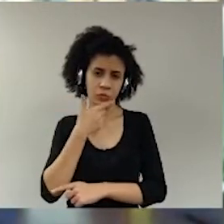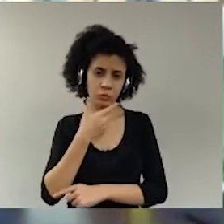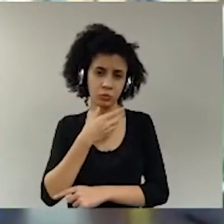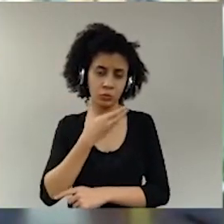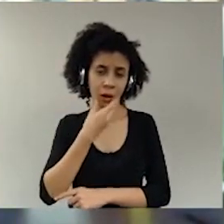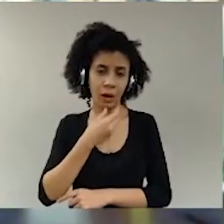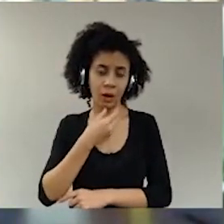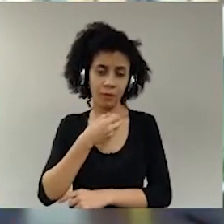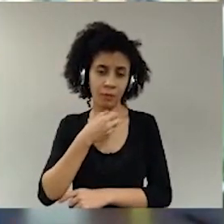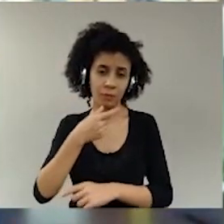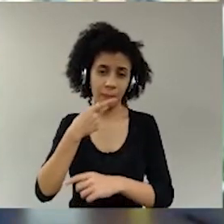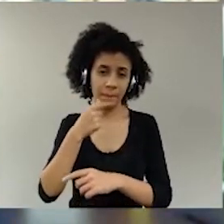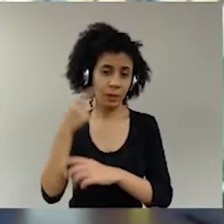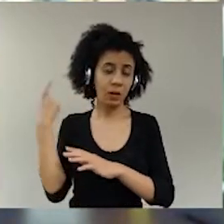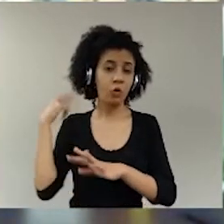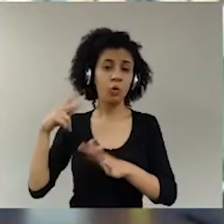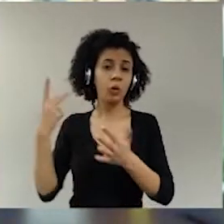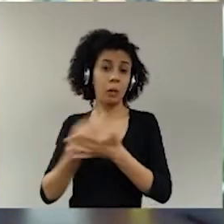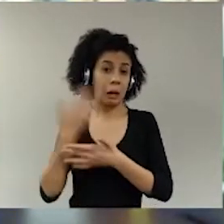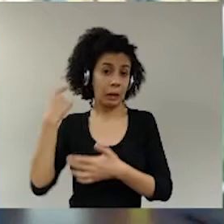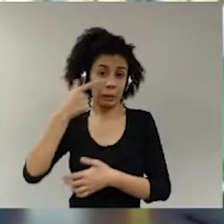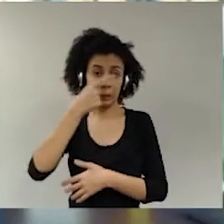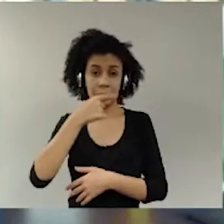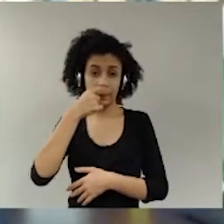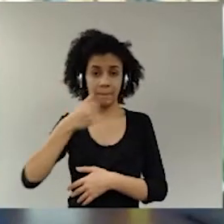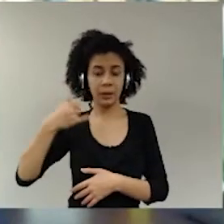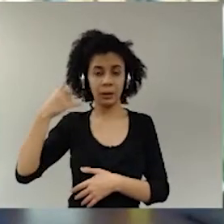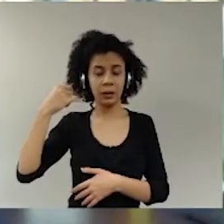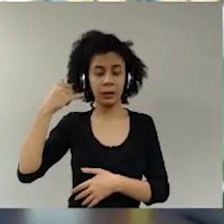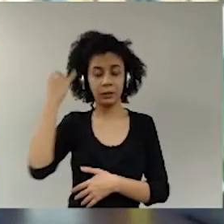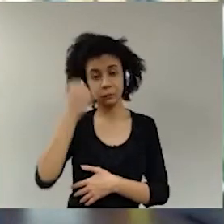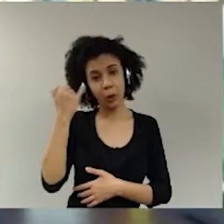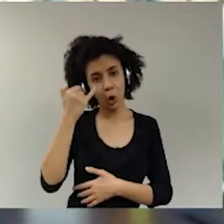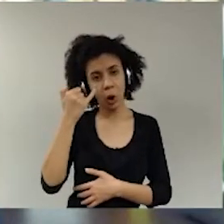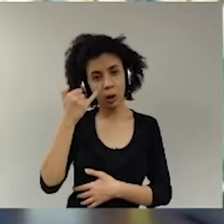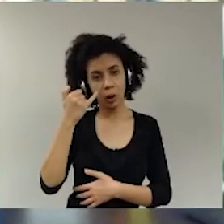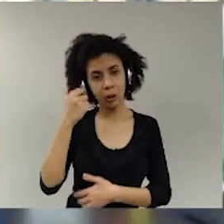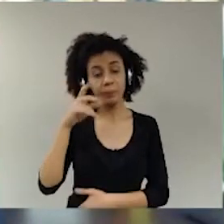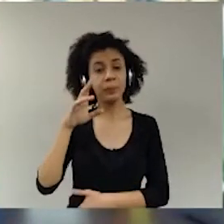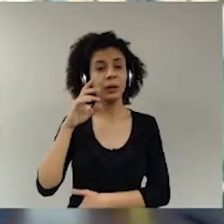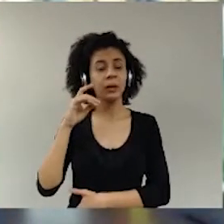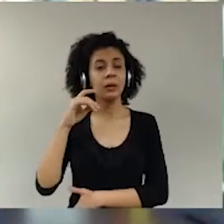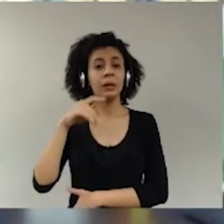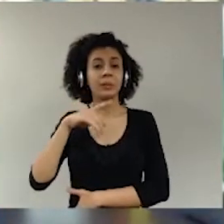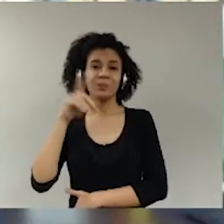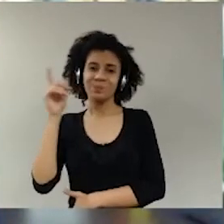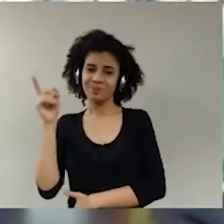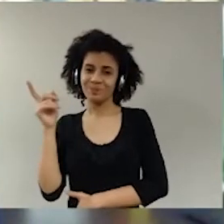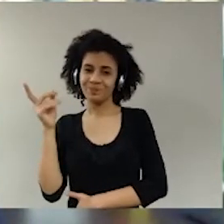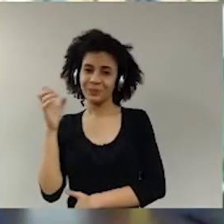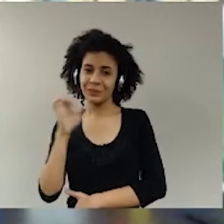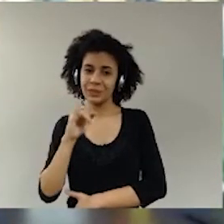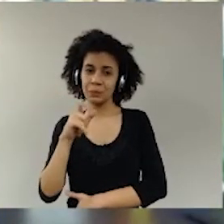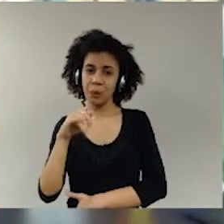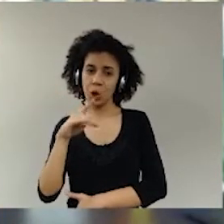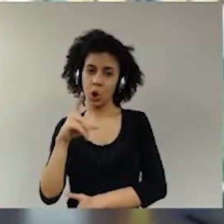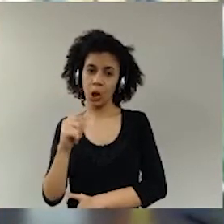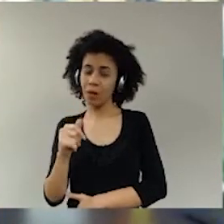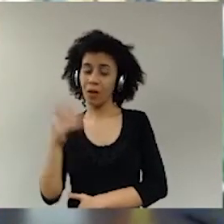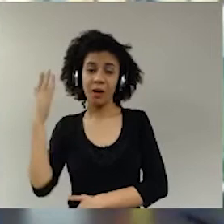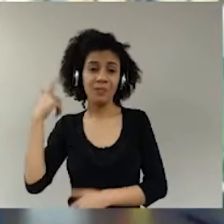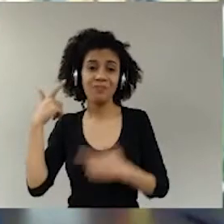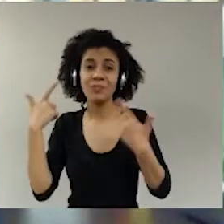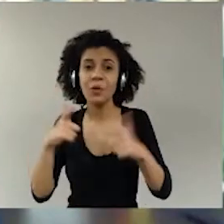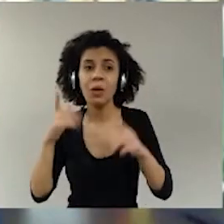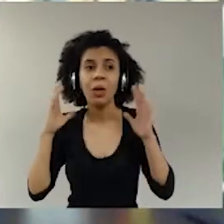Desde a gripe espanhola, nós não tínhamos uma crise sanitária de